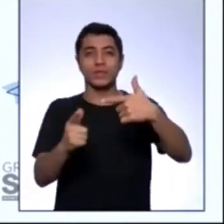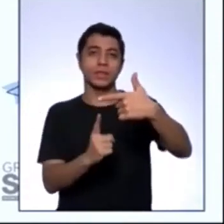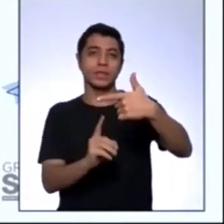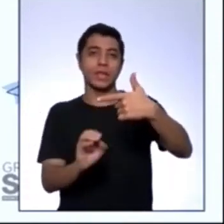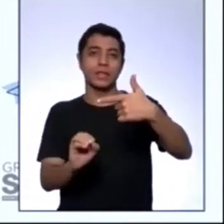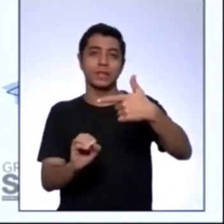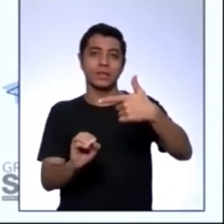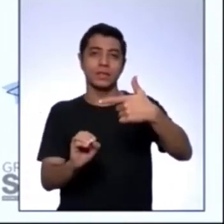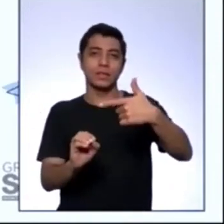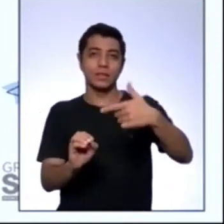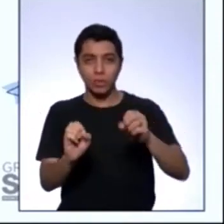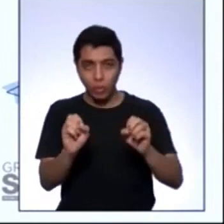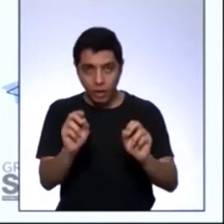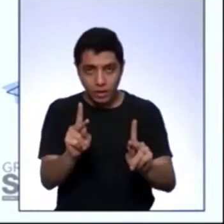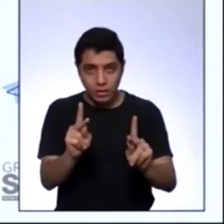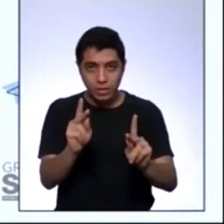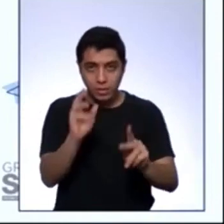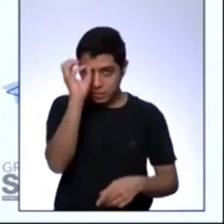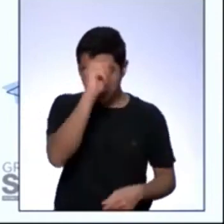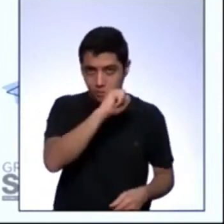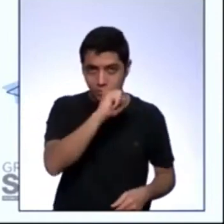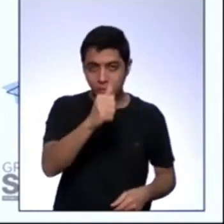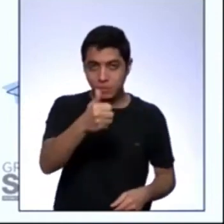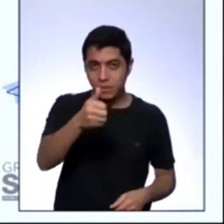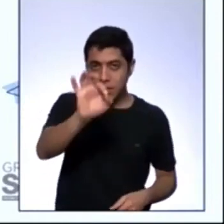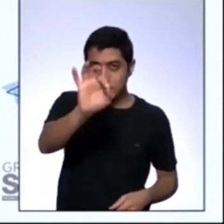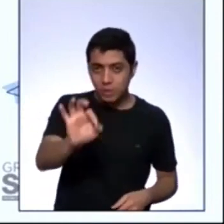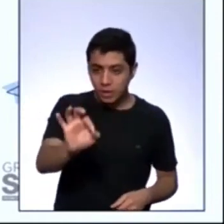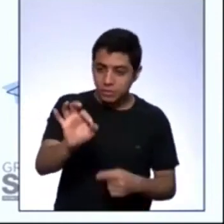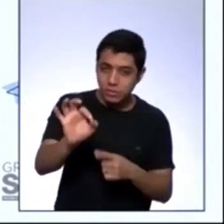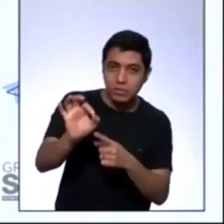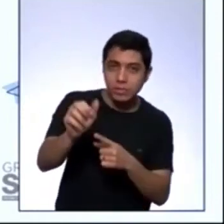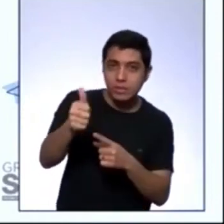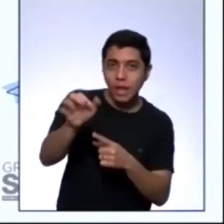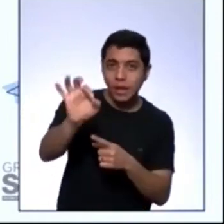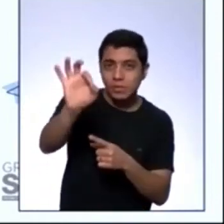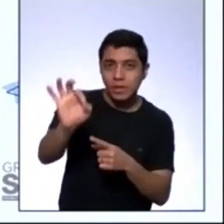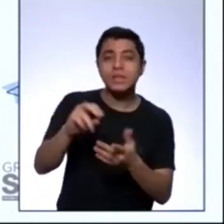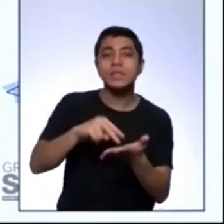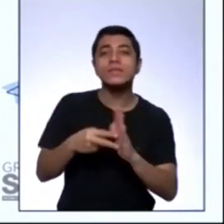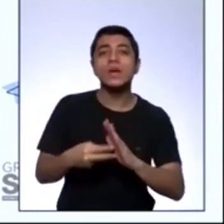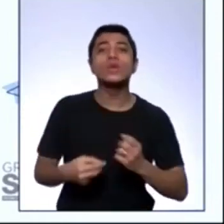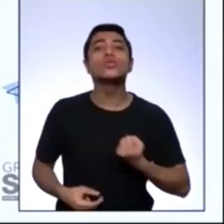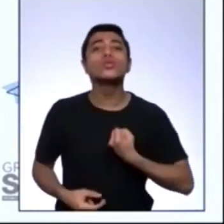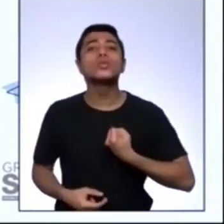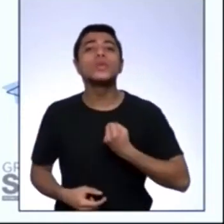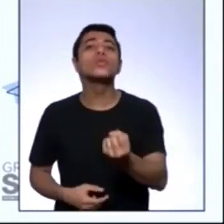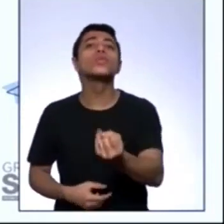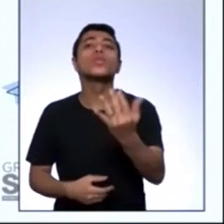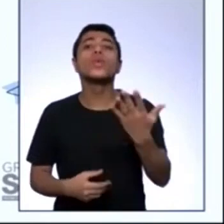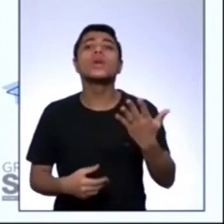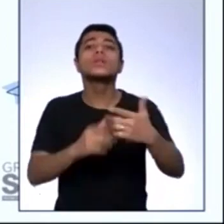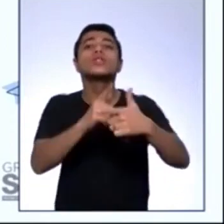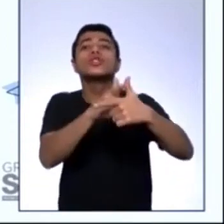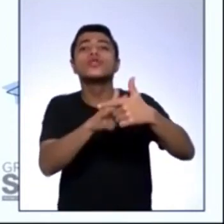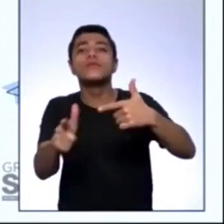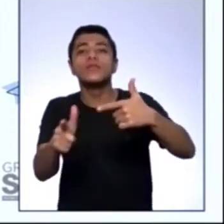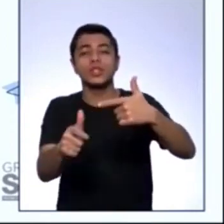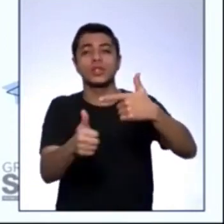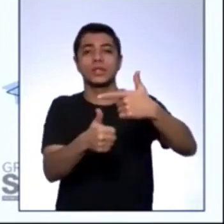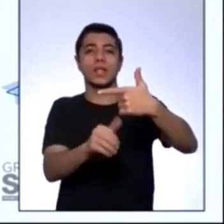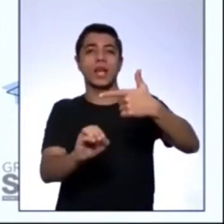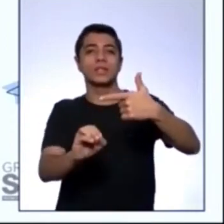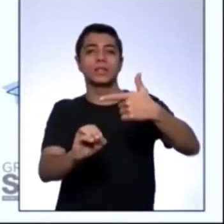aprendeu a por ser Dolly 10 por cento de um número você pega esse número e dividir ele por 10